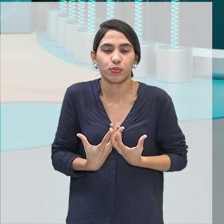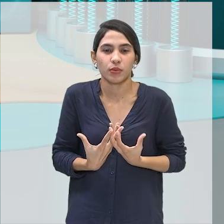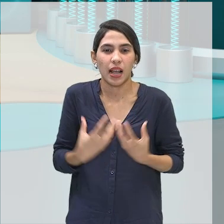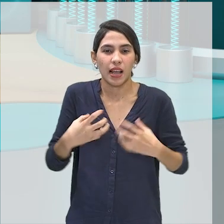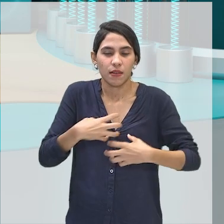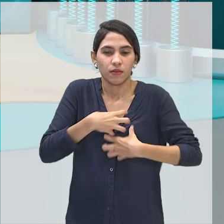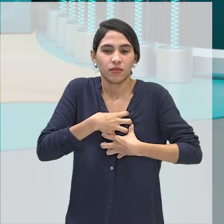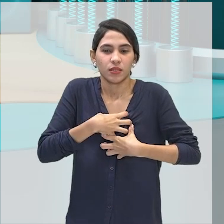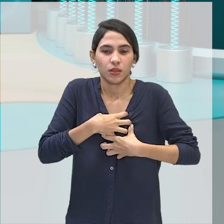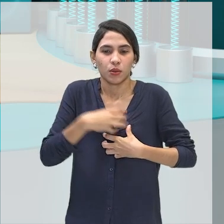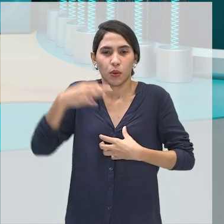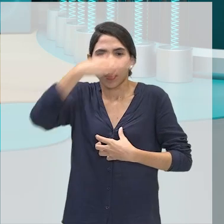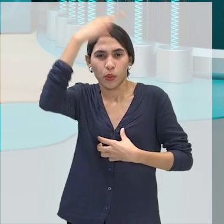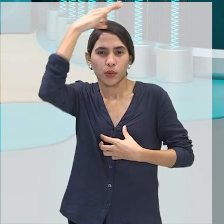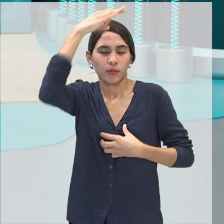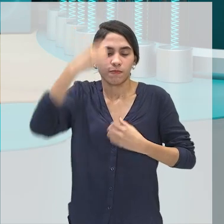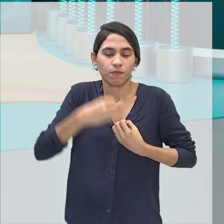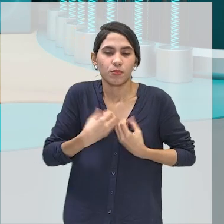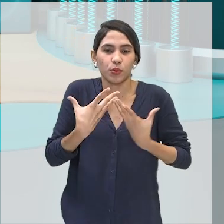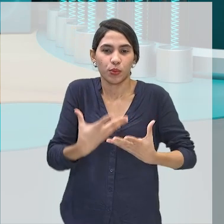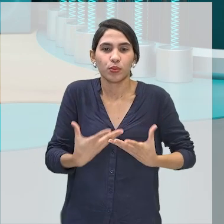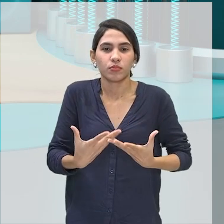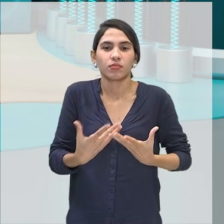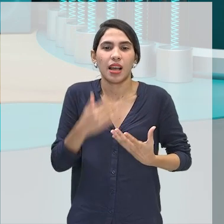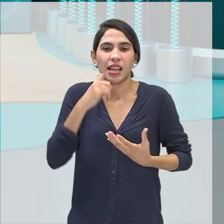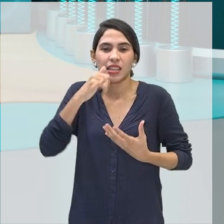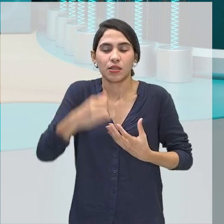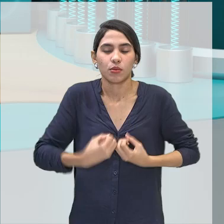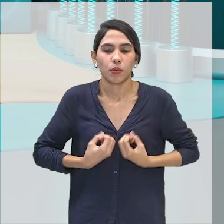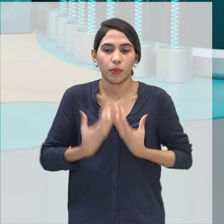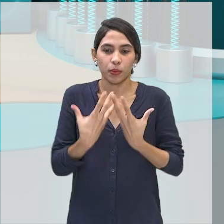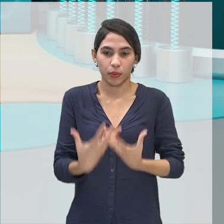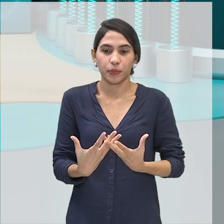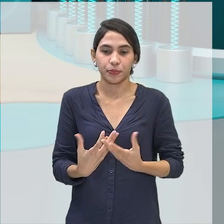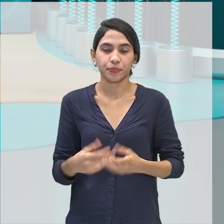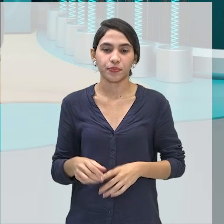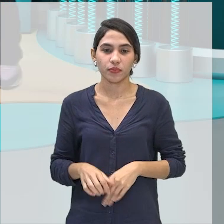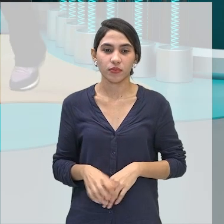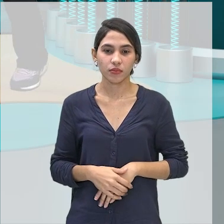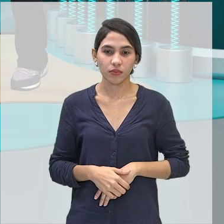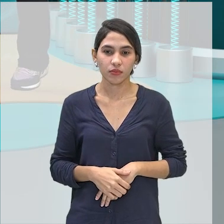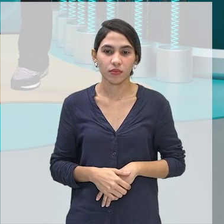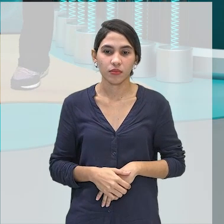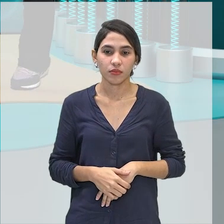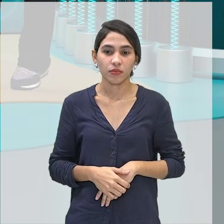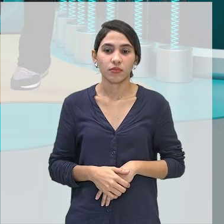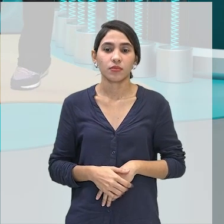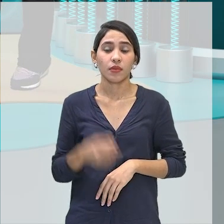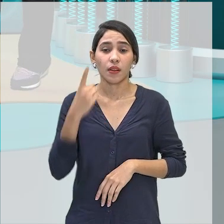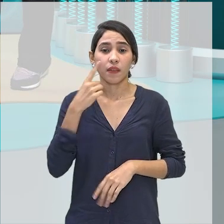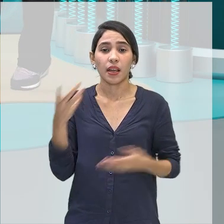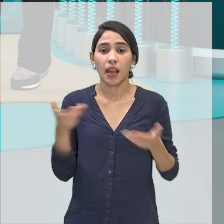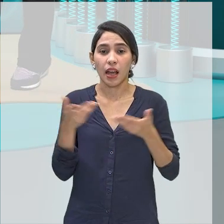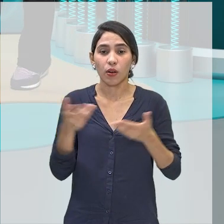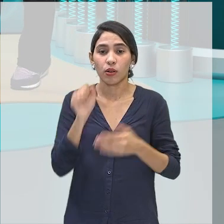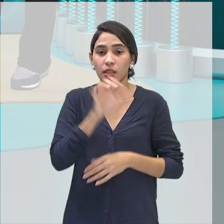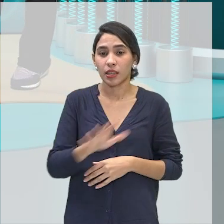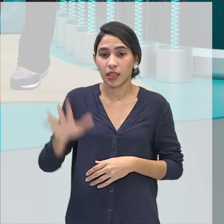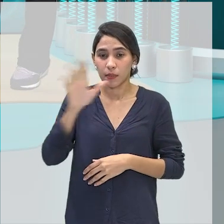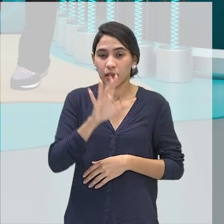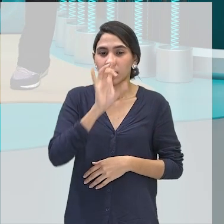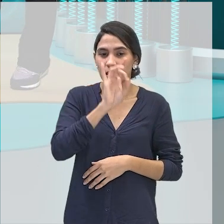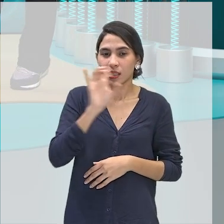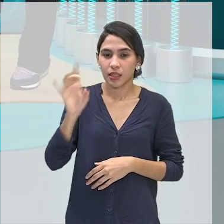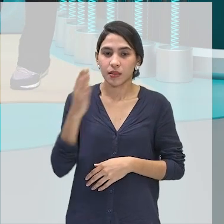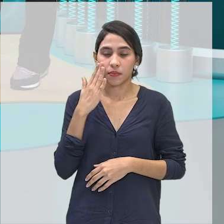o espírito ali, é a energia que você está colocando no movimento. Vamos ver então aí por imagens cada um